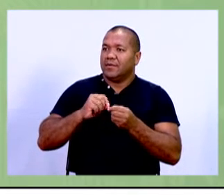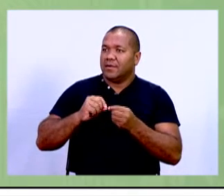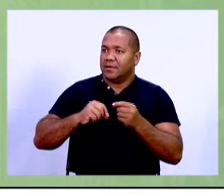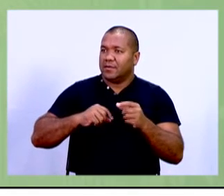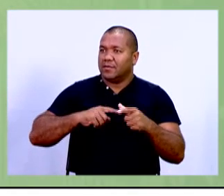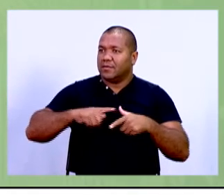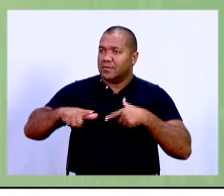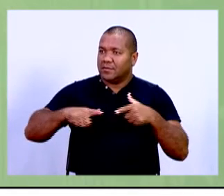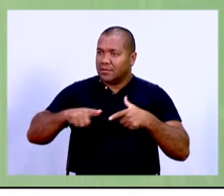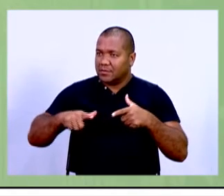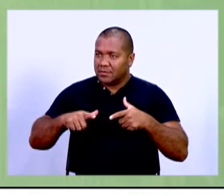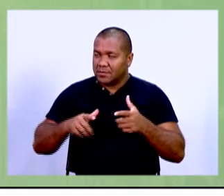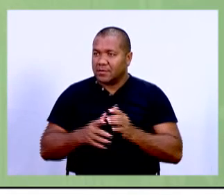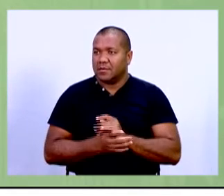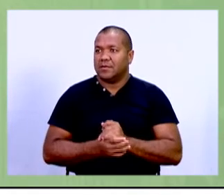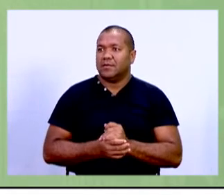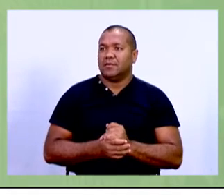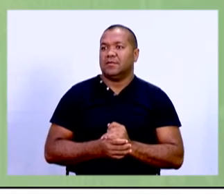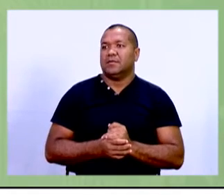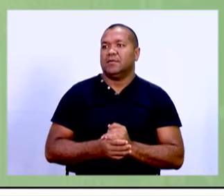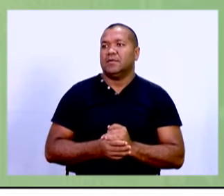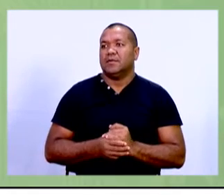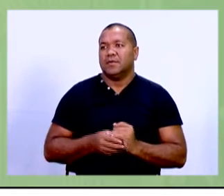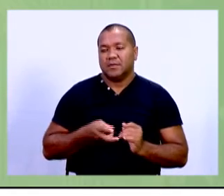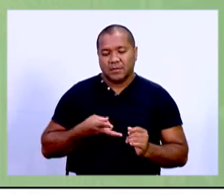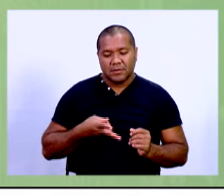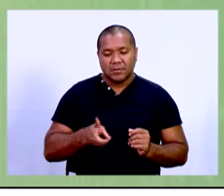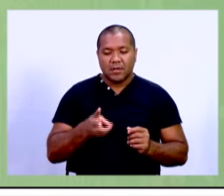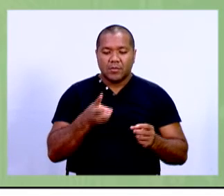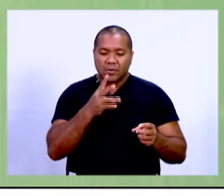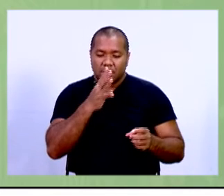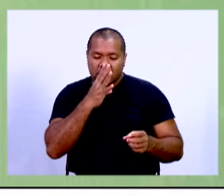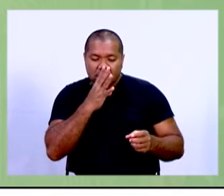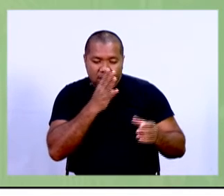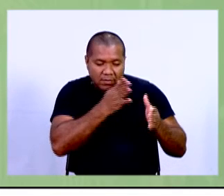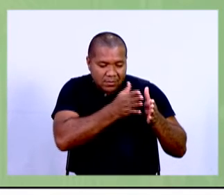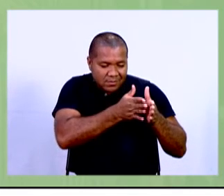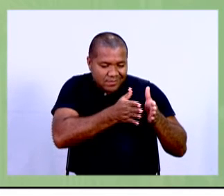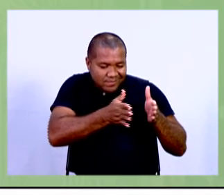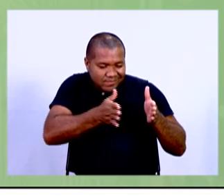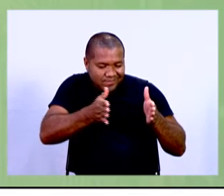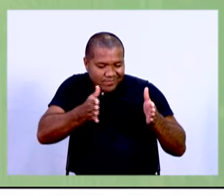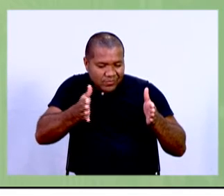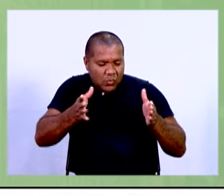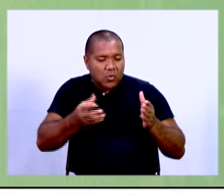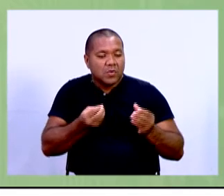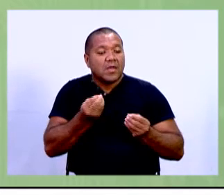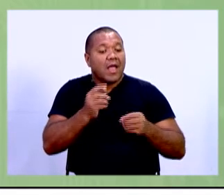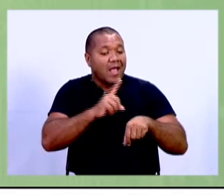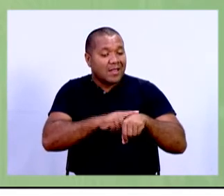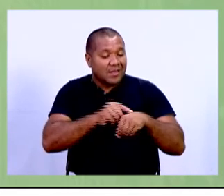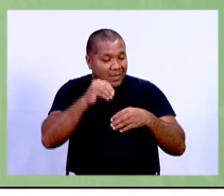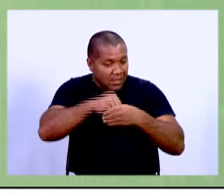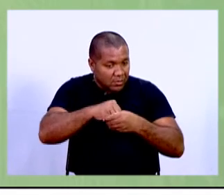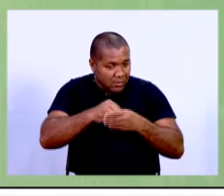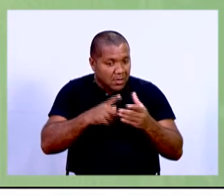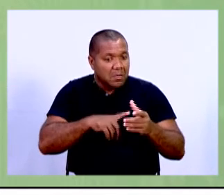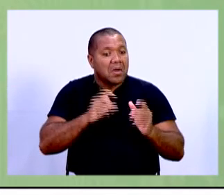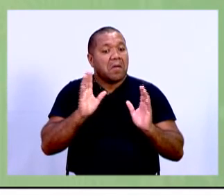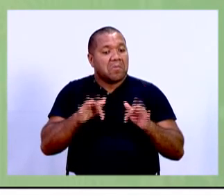feito os nossos sprints. Sempre controlando esse tempo, como ele vai terminar, se vai terminar a tempo, sempre tendo